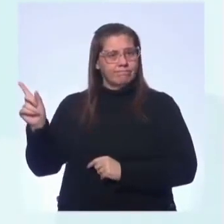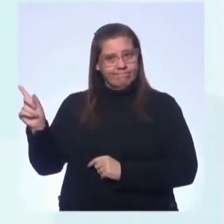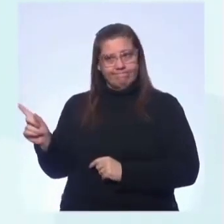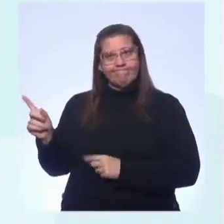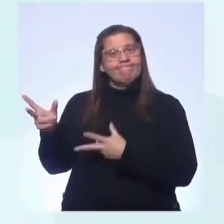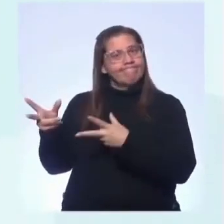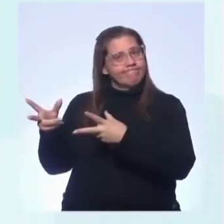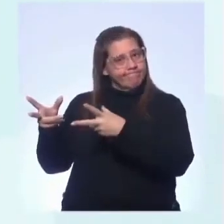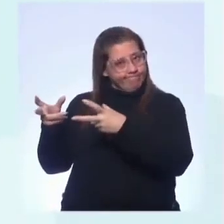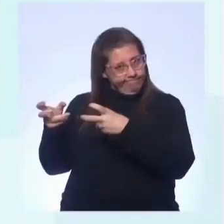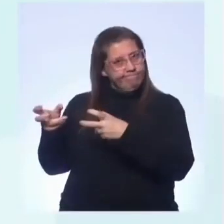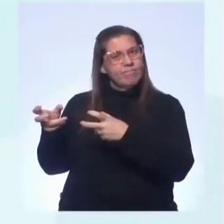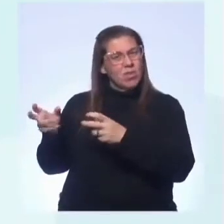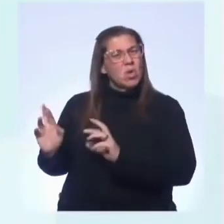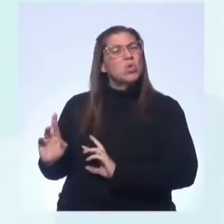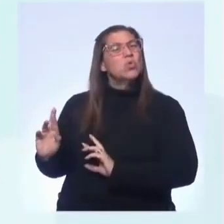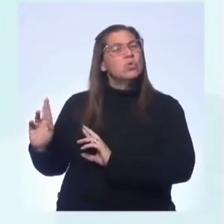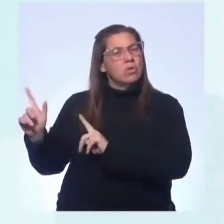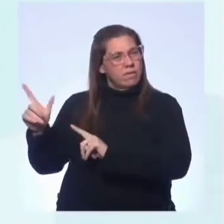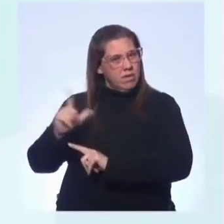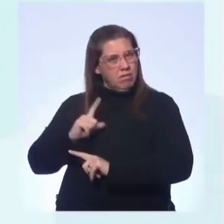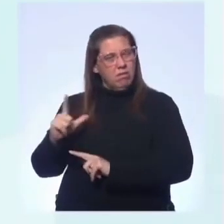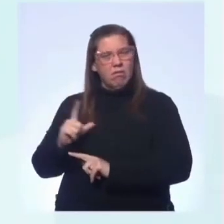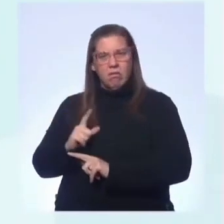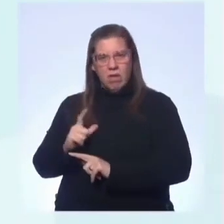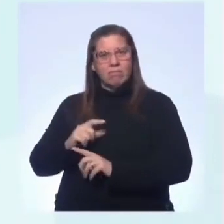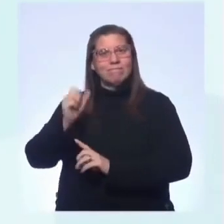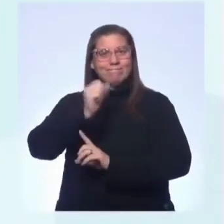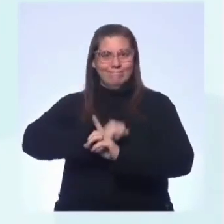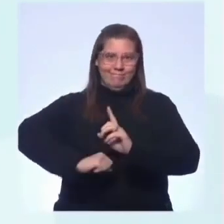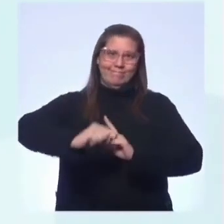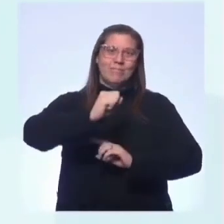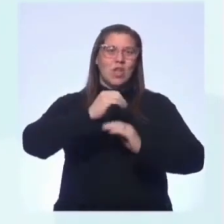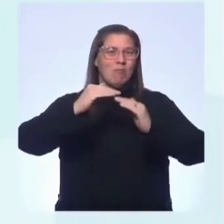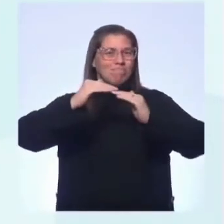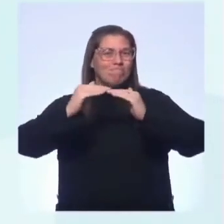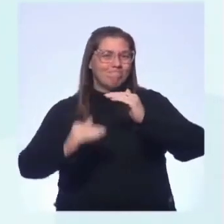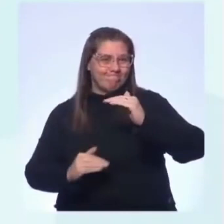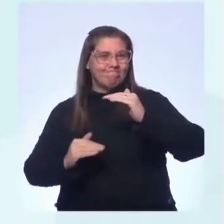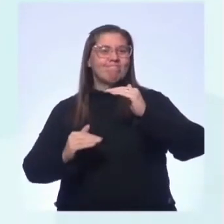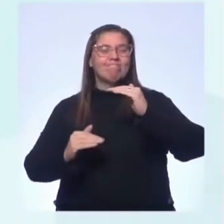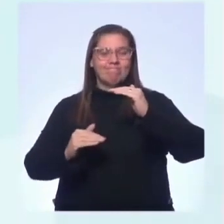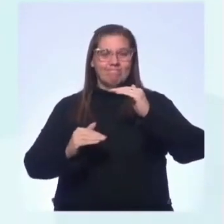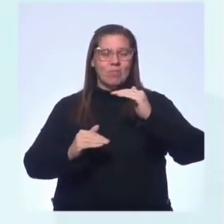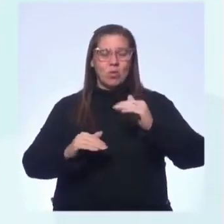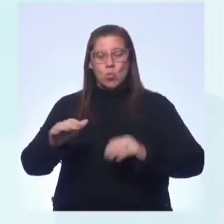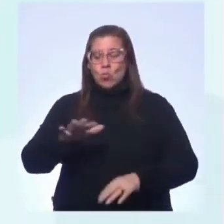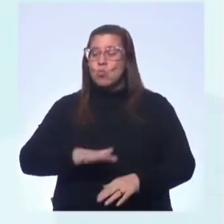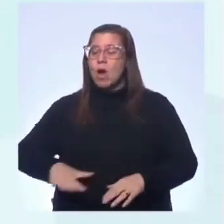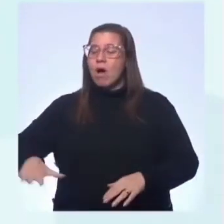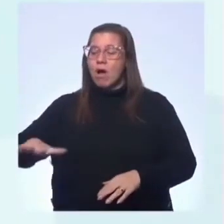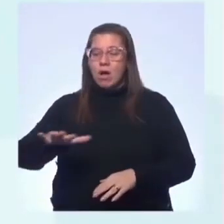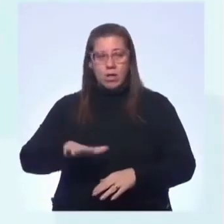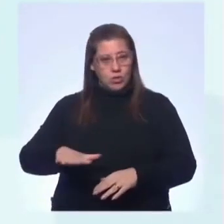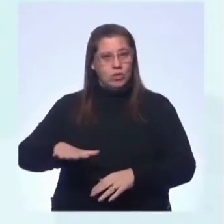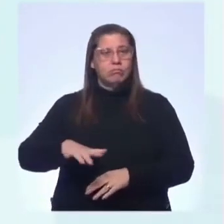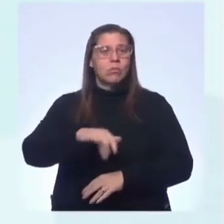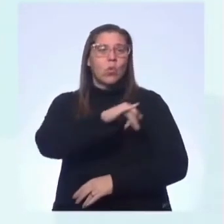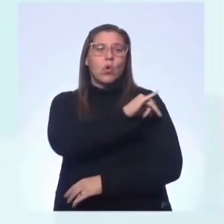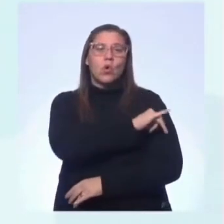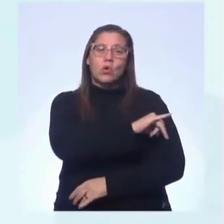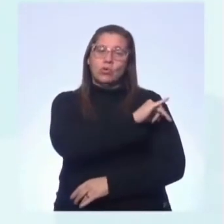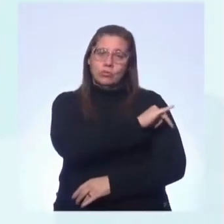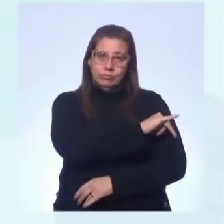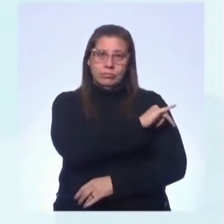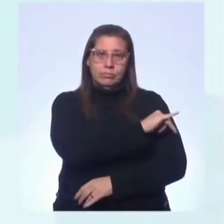bem perceber aí um contraste extremamente social, né, de uma região no Rio de Janeiro, né,